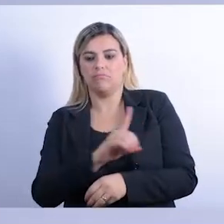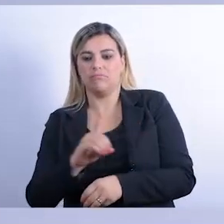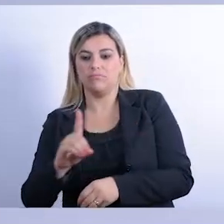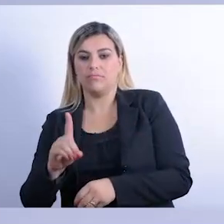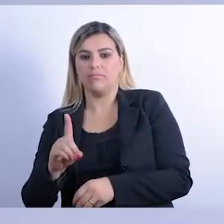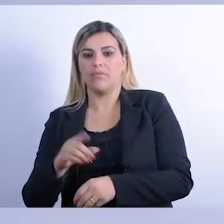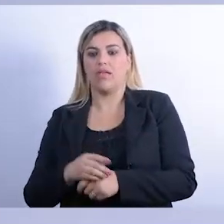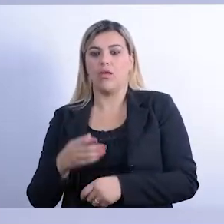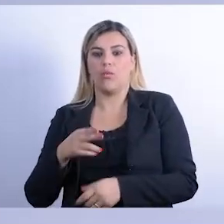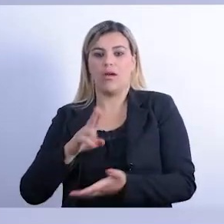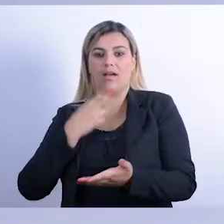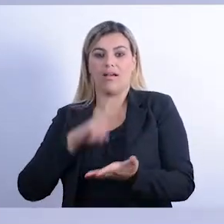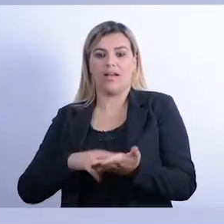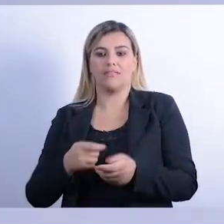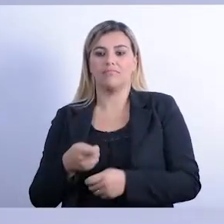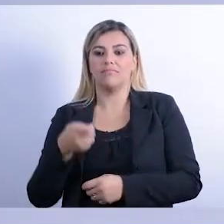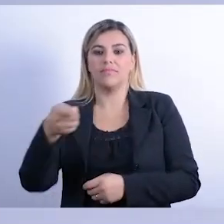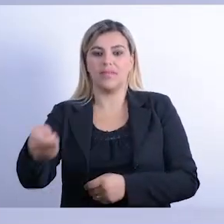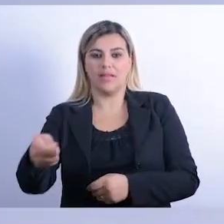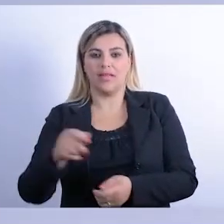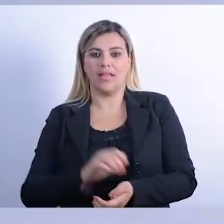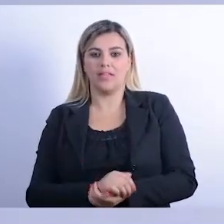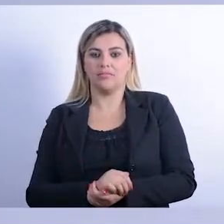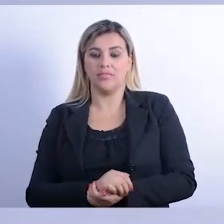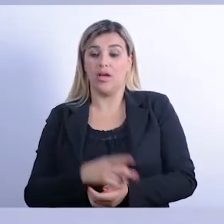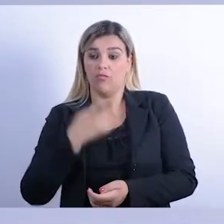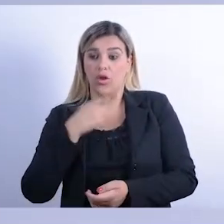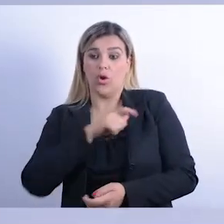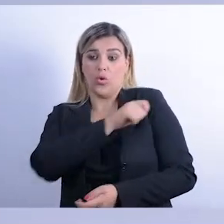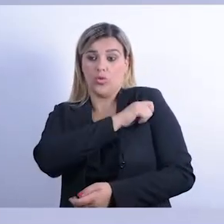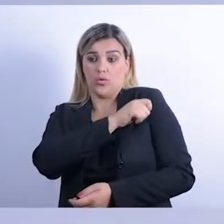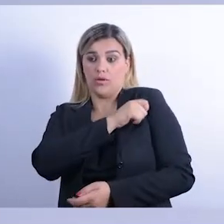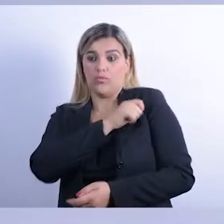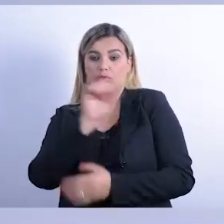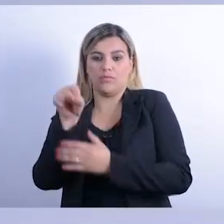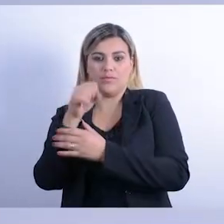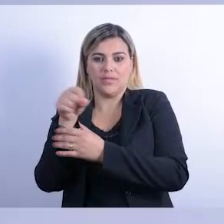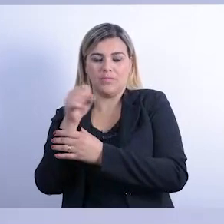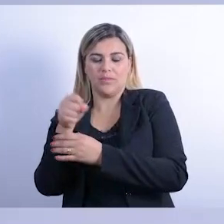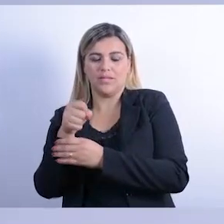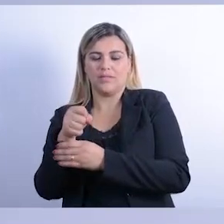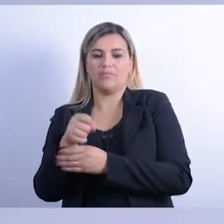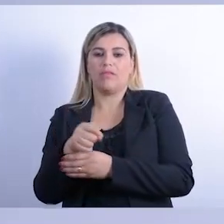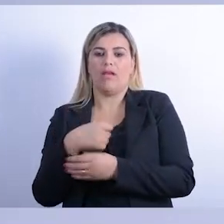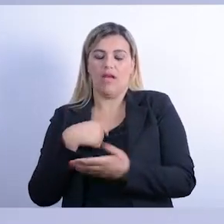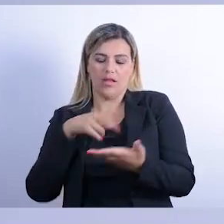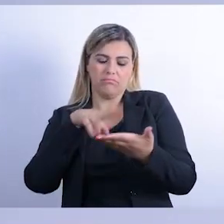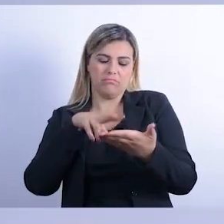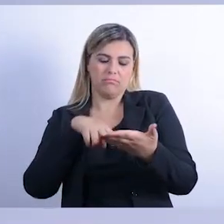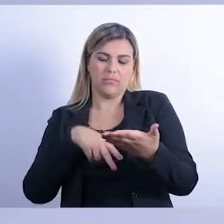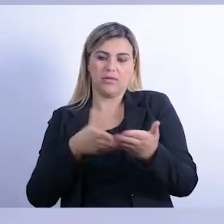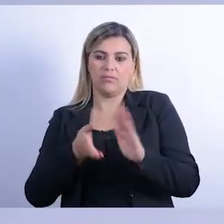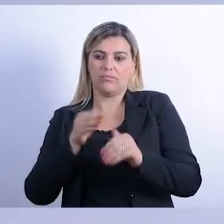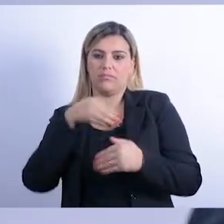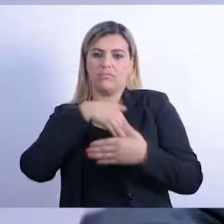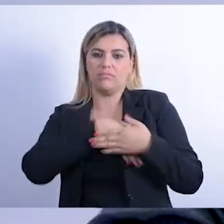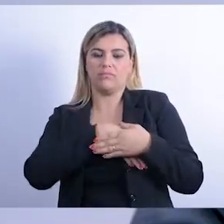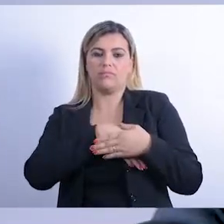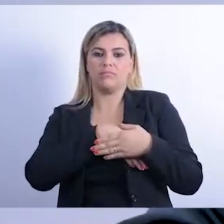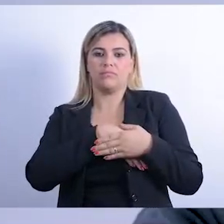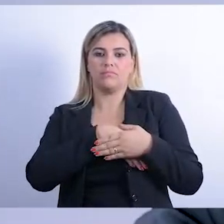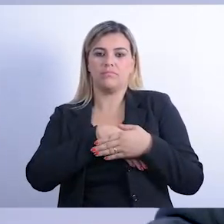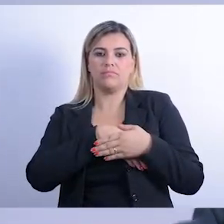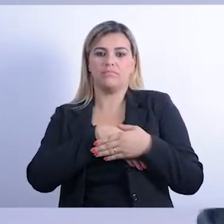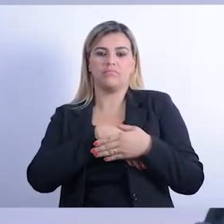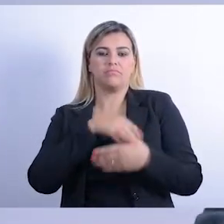umas cacetadas, entreguei a carta para ele, falei que a gente era, entreguei a carta. Ele leu a carta, dobrou, pôs